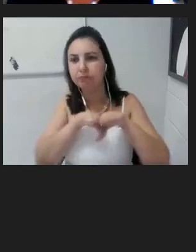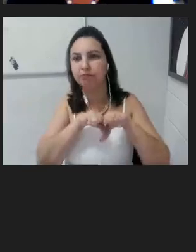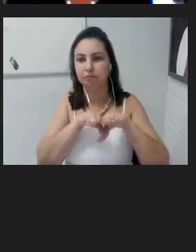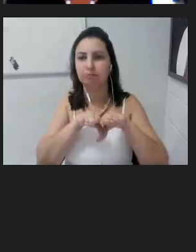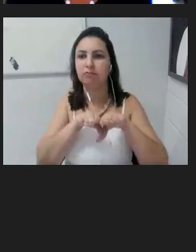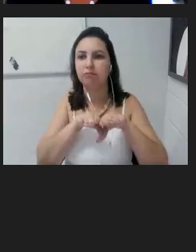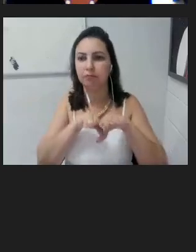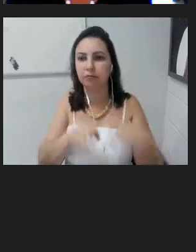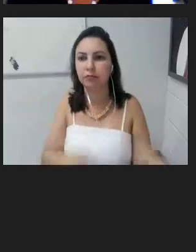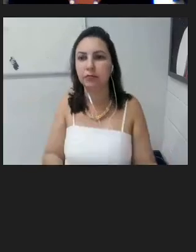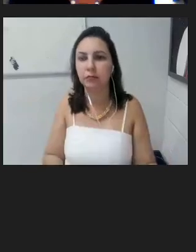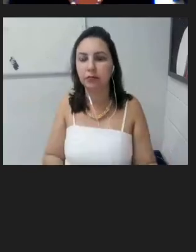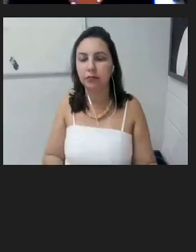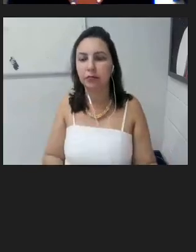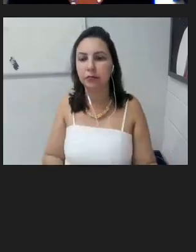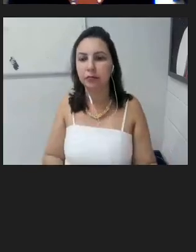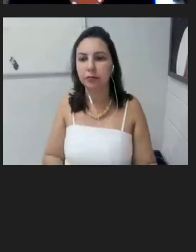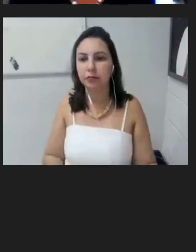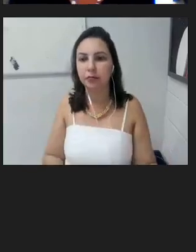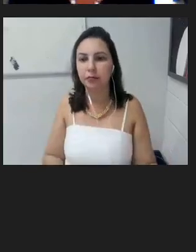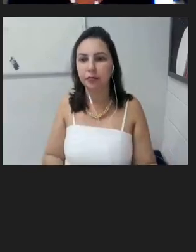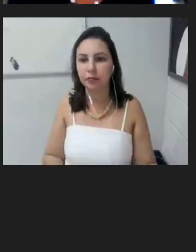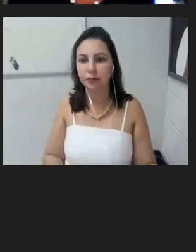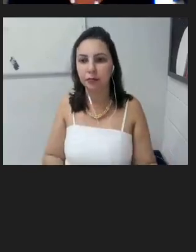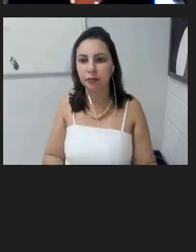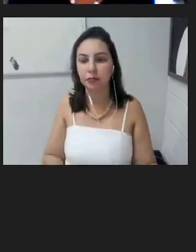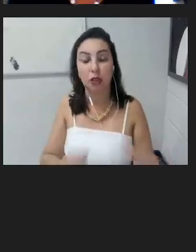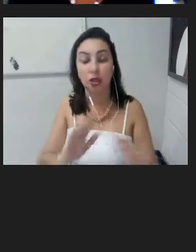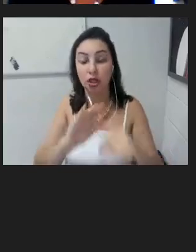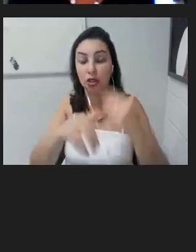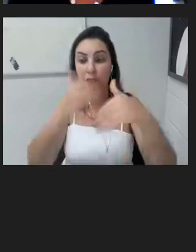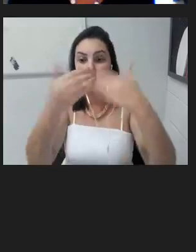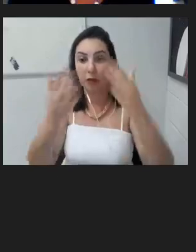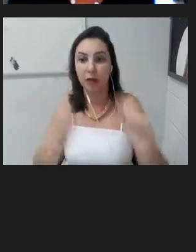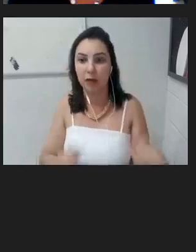homogeneizador, fica mais bonito, né? De desenvolvimento.